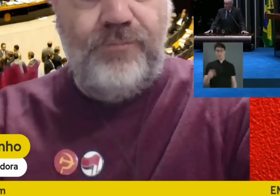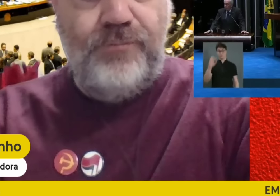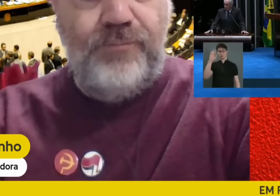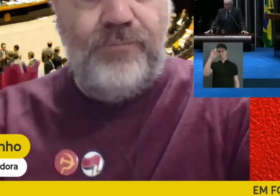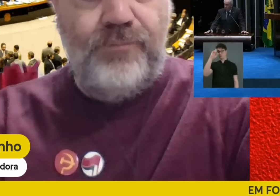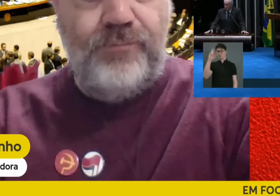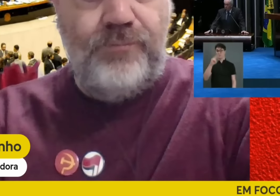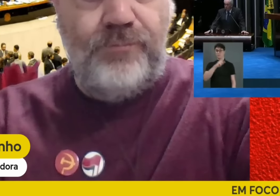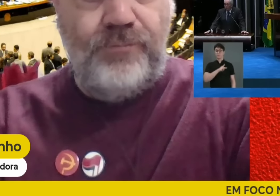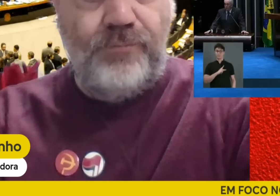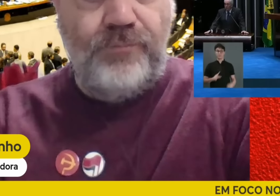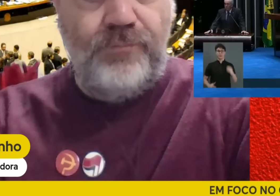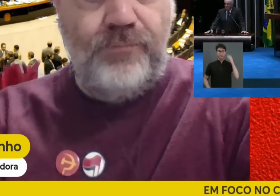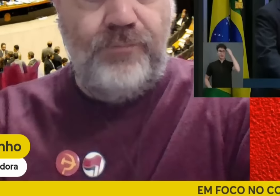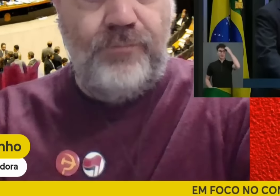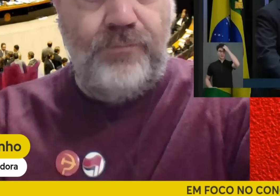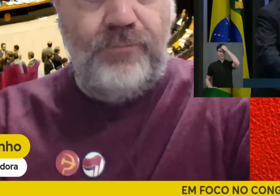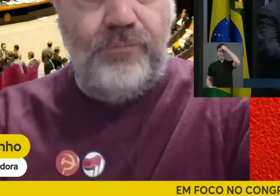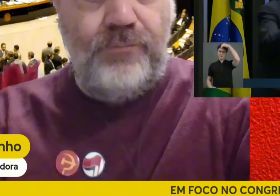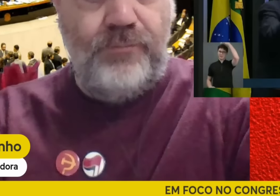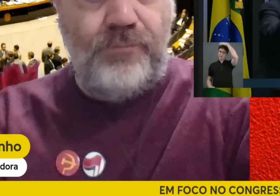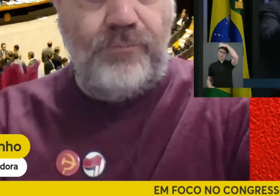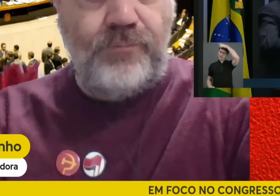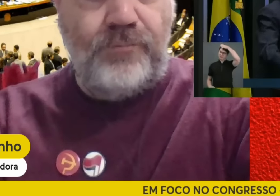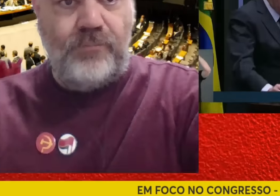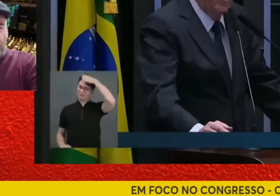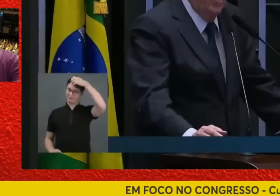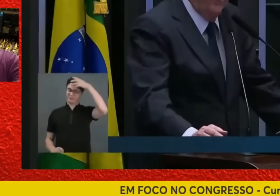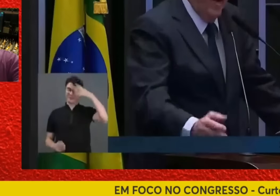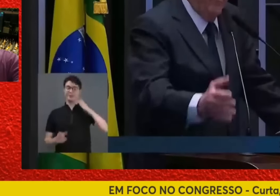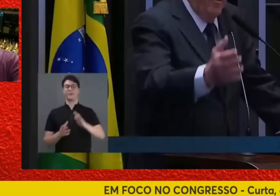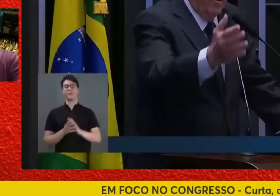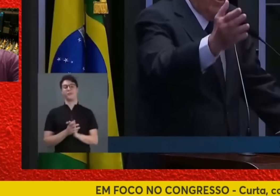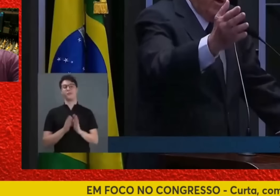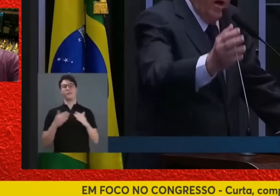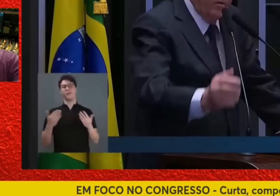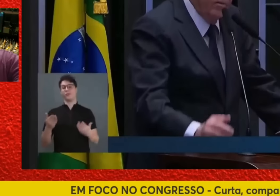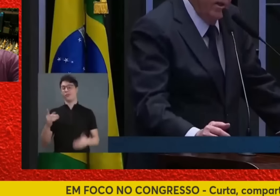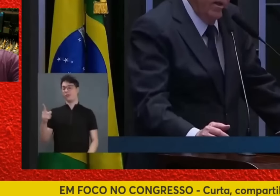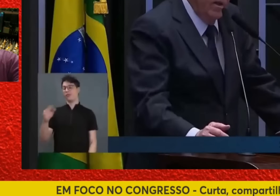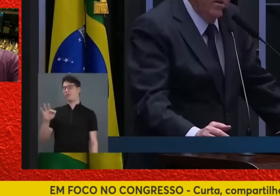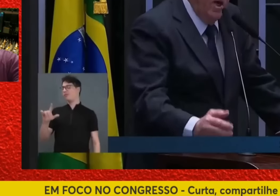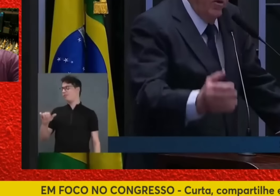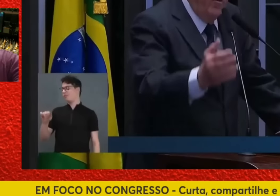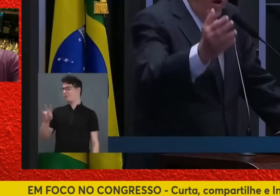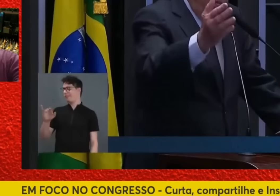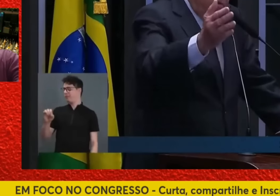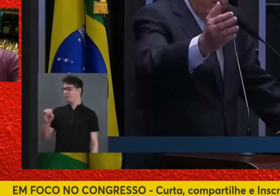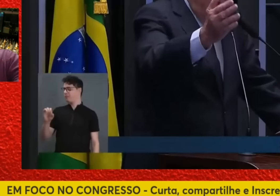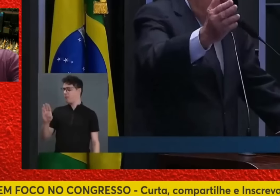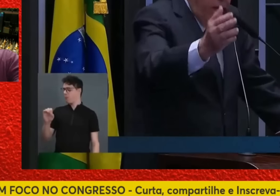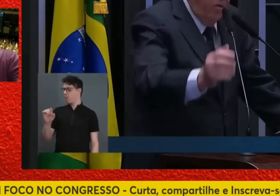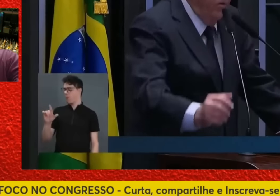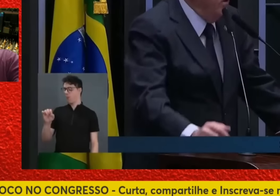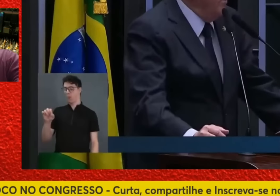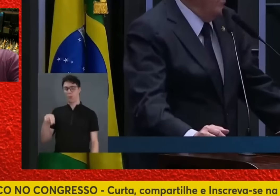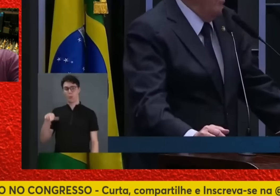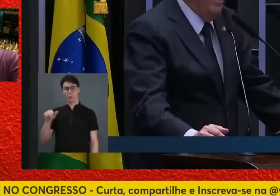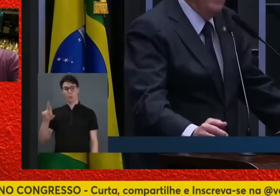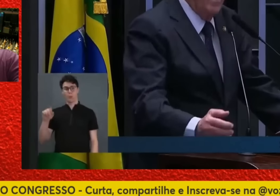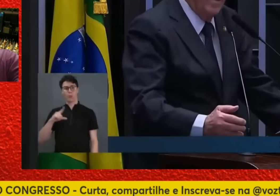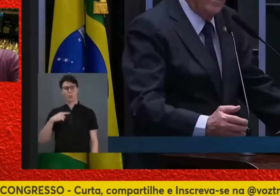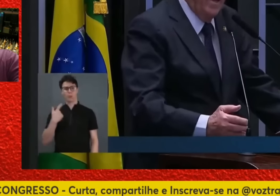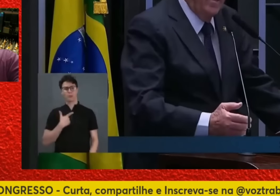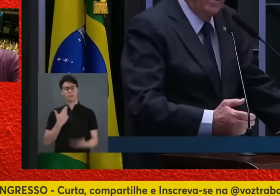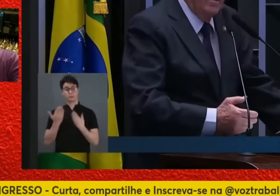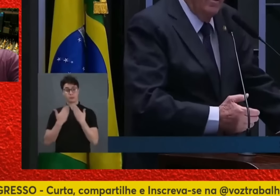meu apelo inicial é exatamente ao senador Flávio Bolsonaro. Senador Flávio Bolsonaro, com quem conversei